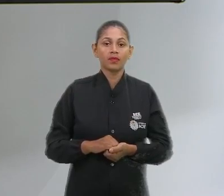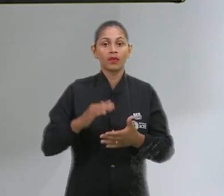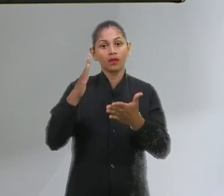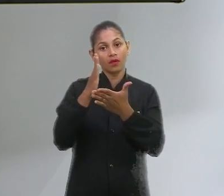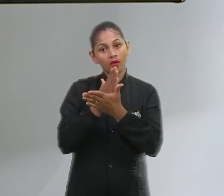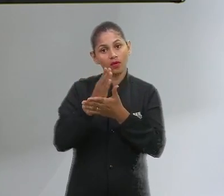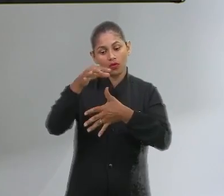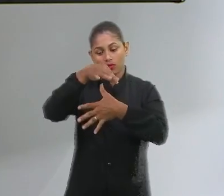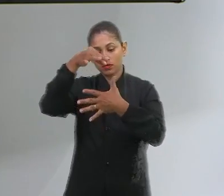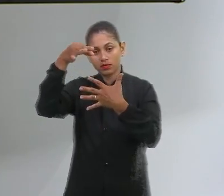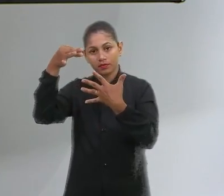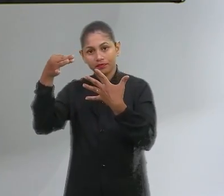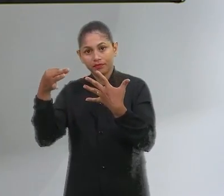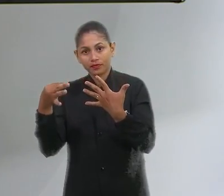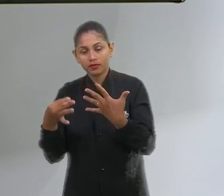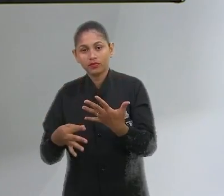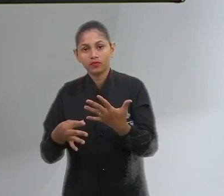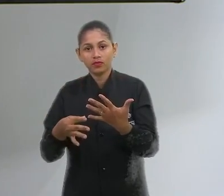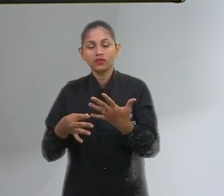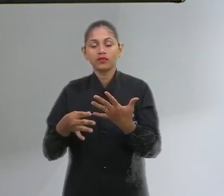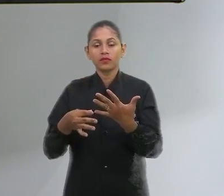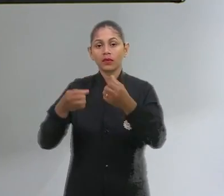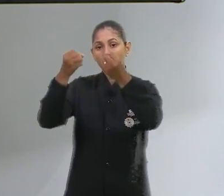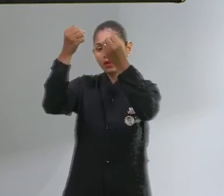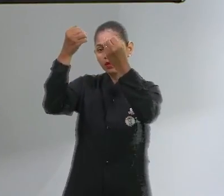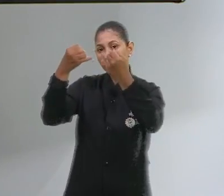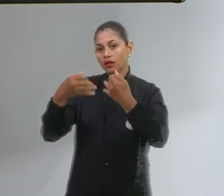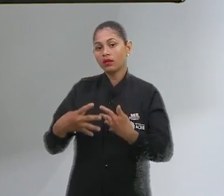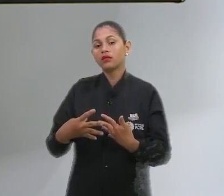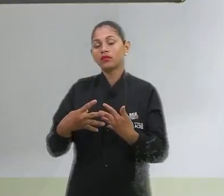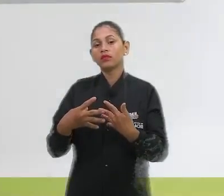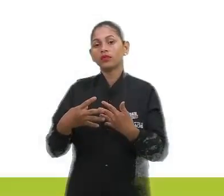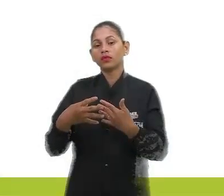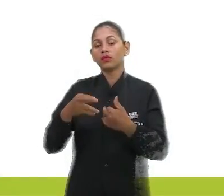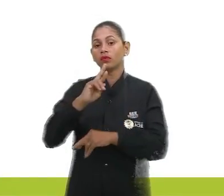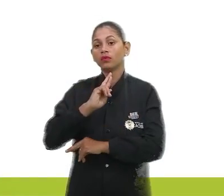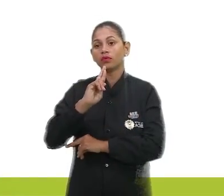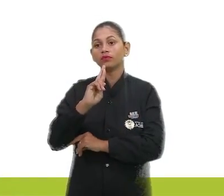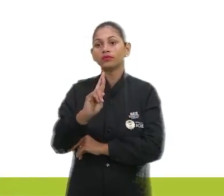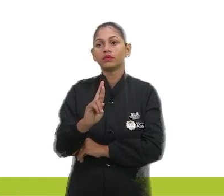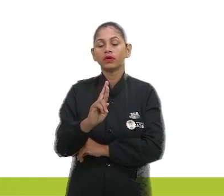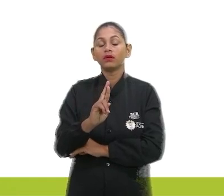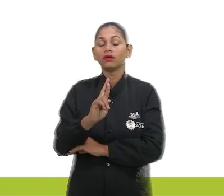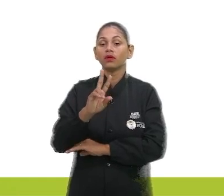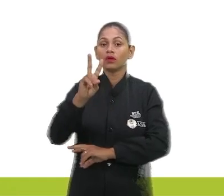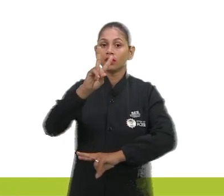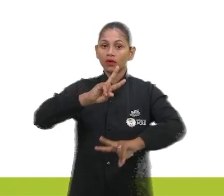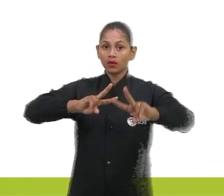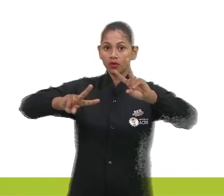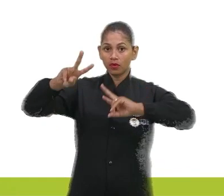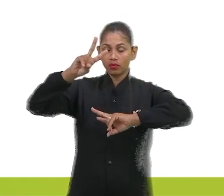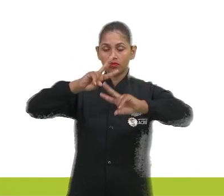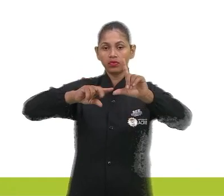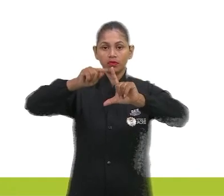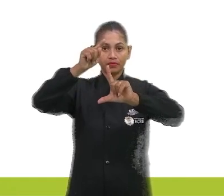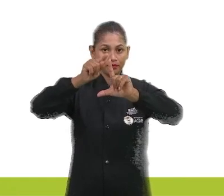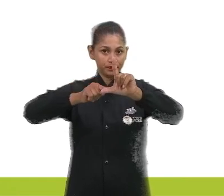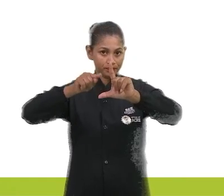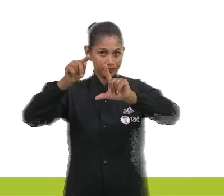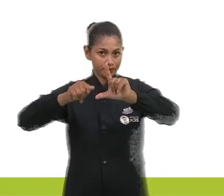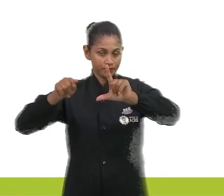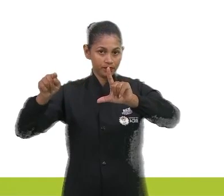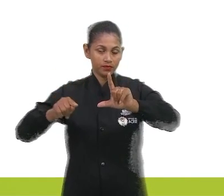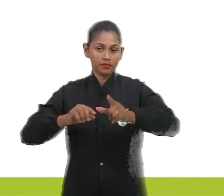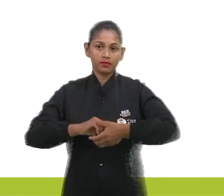dos fatores que acabam explicando os resultados que vocês podem visualizar no gráfico que eu estou mostrando